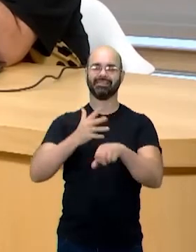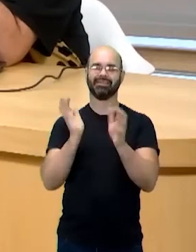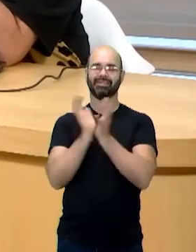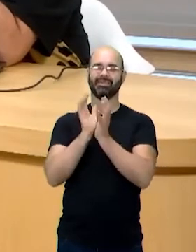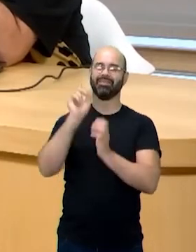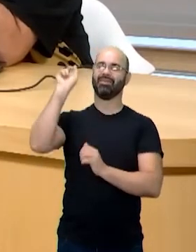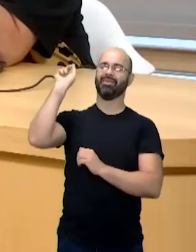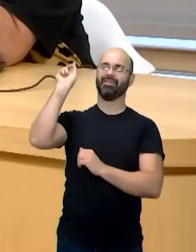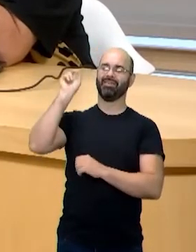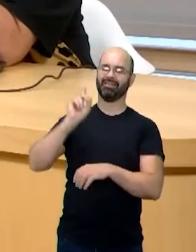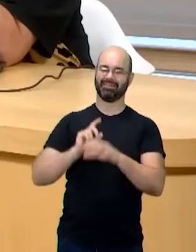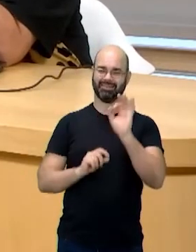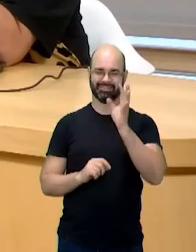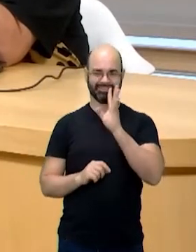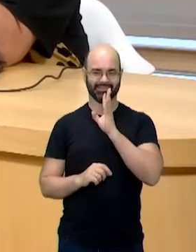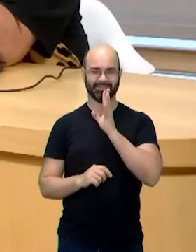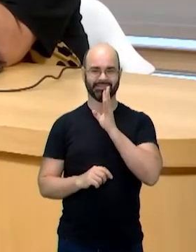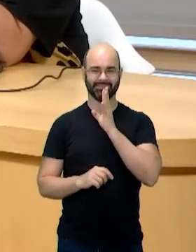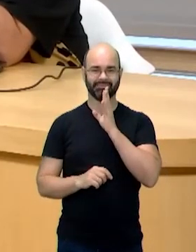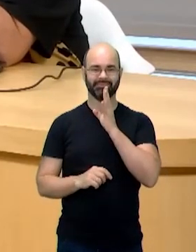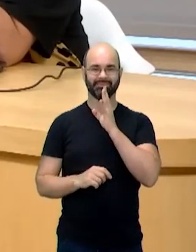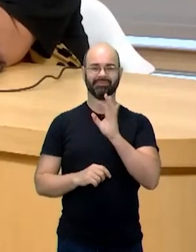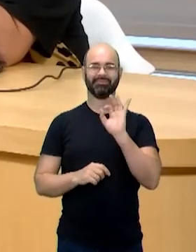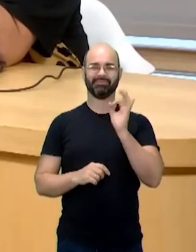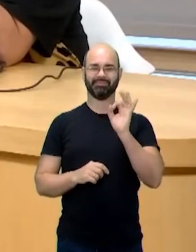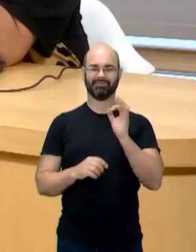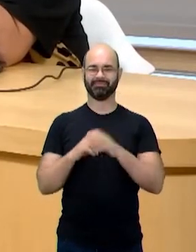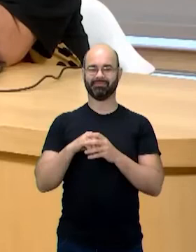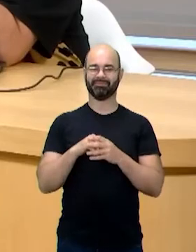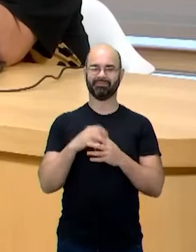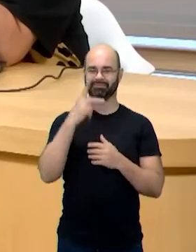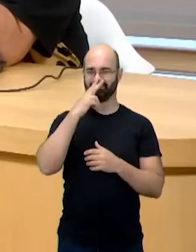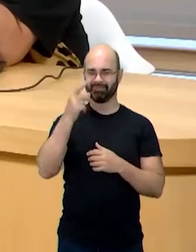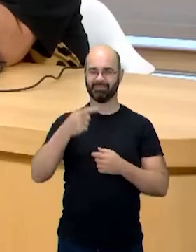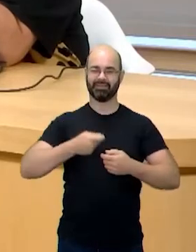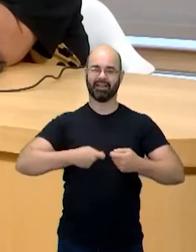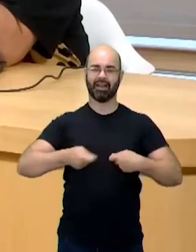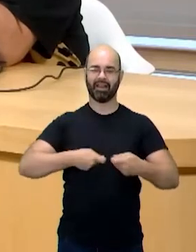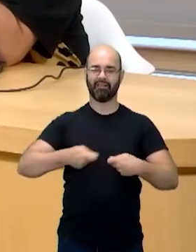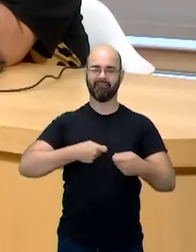Ô, cabeção. Olha lá, que bonito. Tá parecendo um traficante mexicano. Tô brincando. Tá bonito.